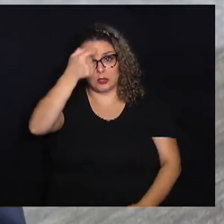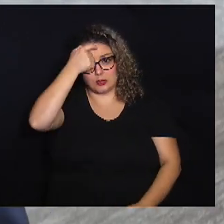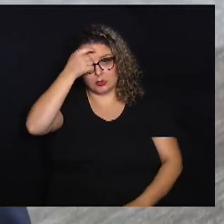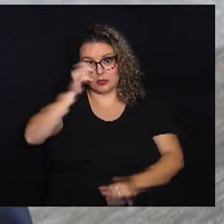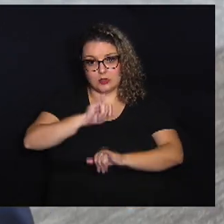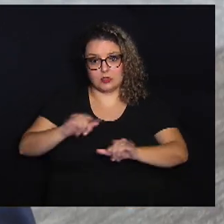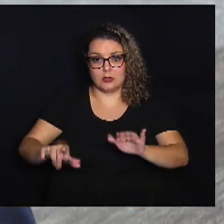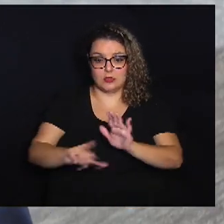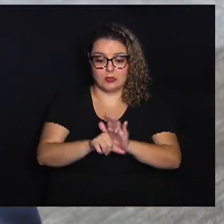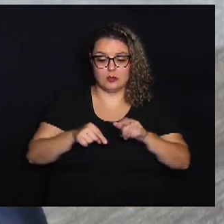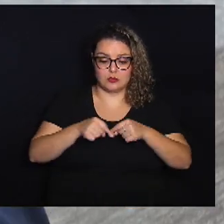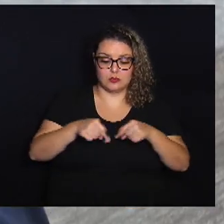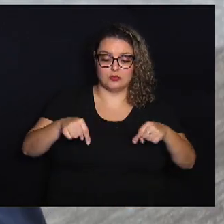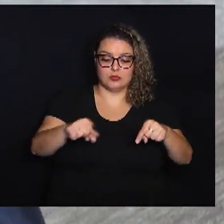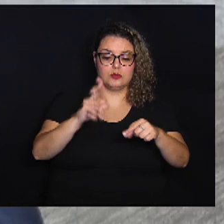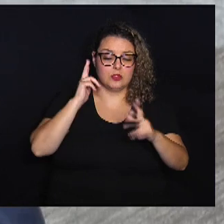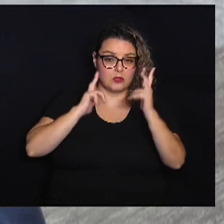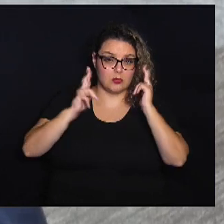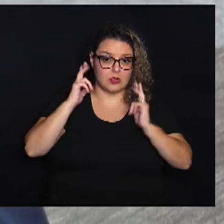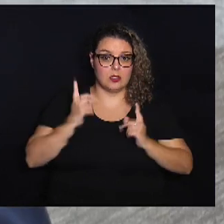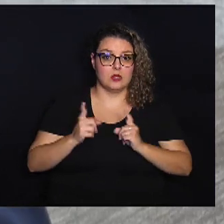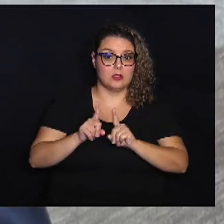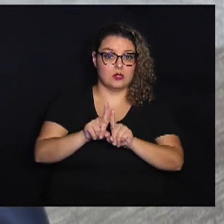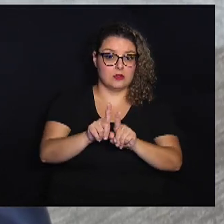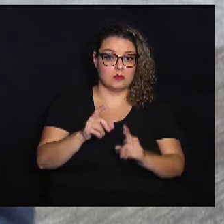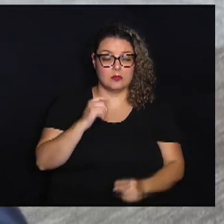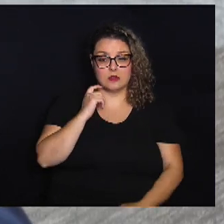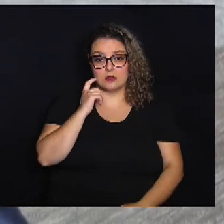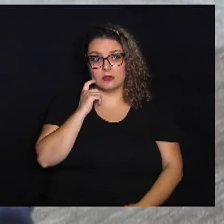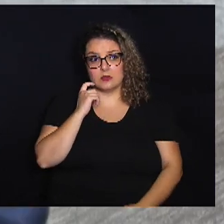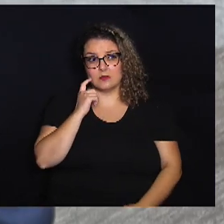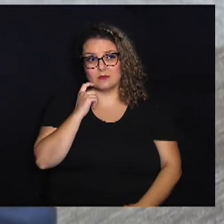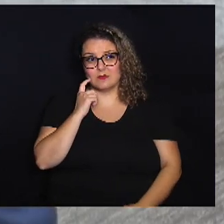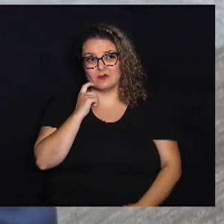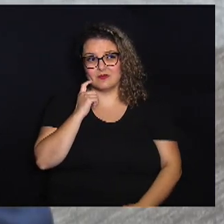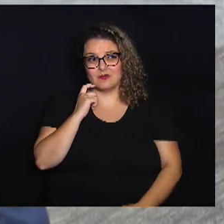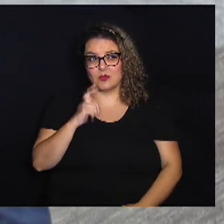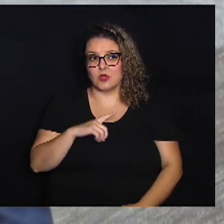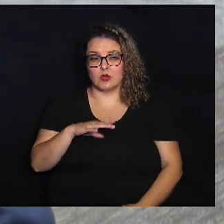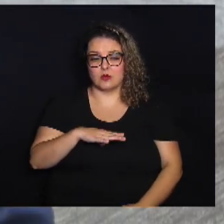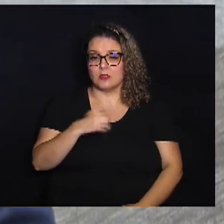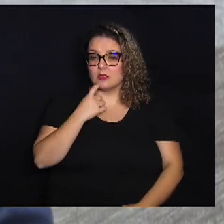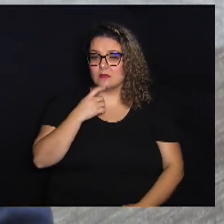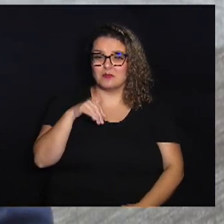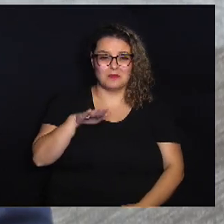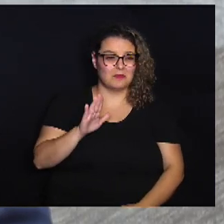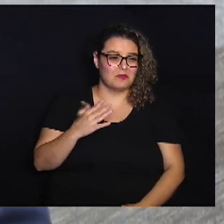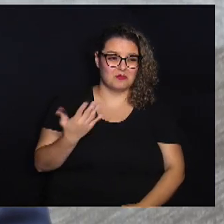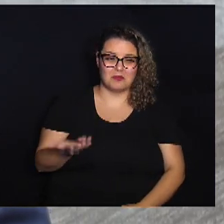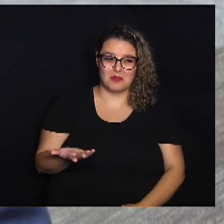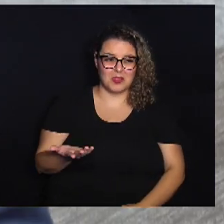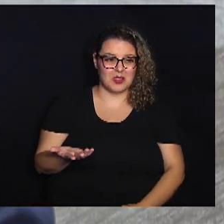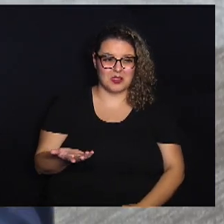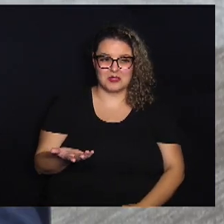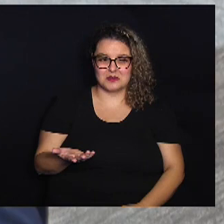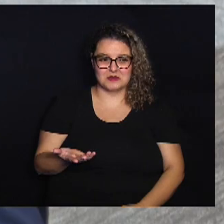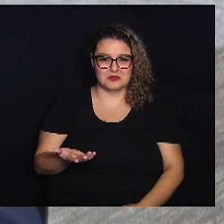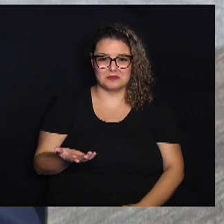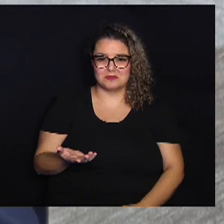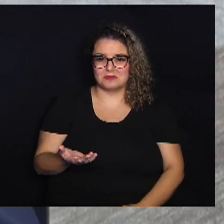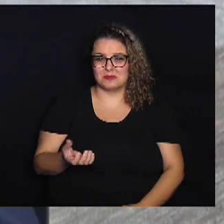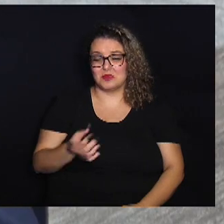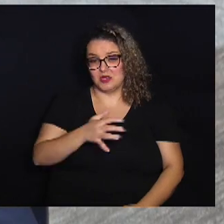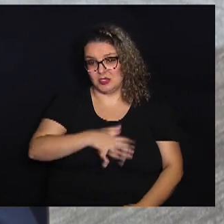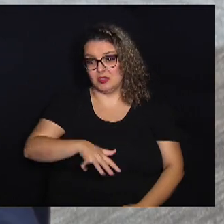Salão Parceiro, que hoje nós temos em Campinas aí mais de, entre o que estão